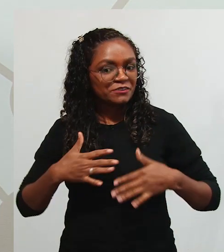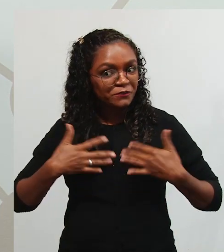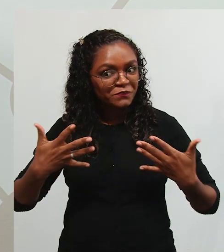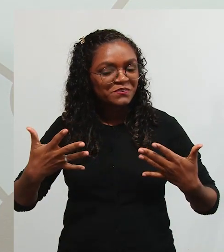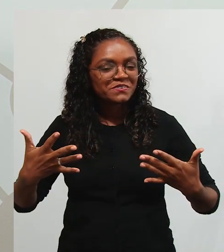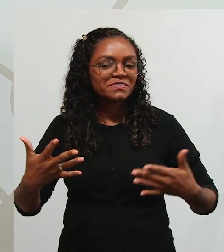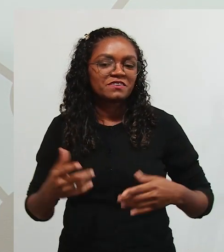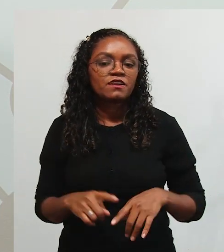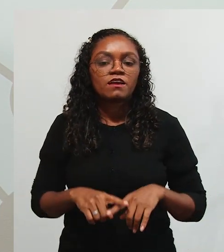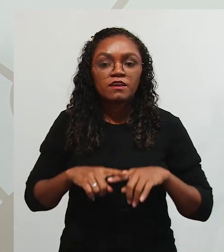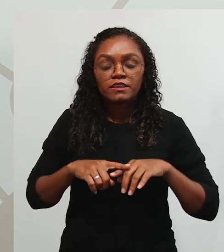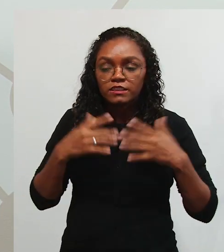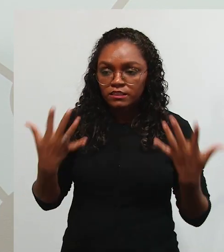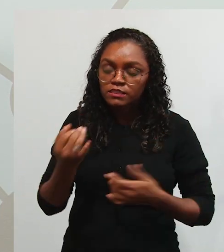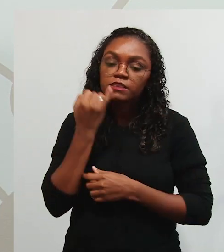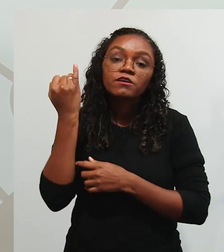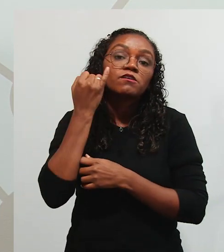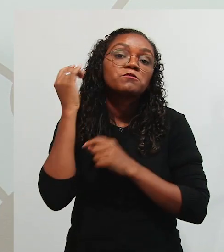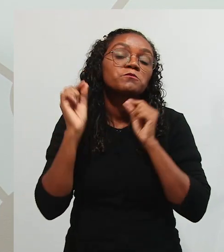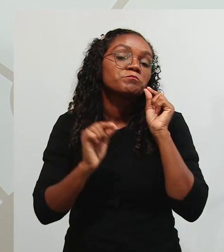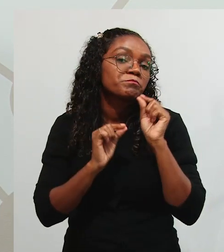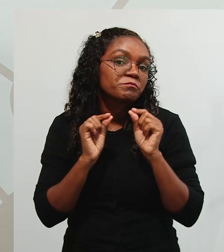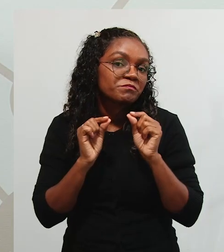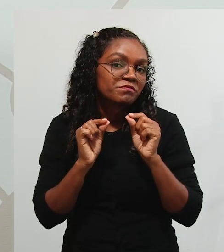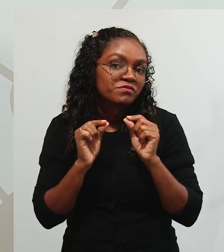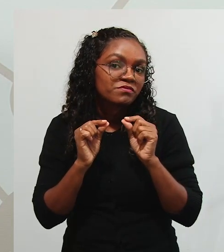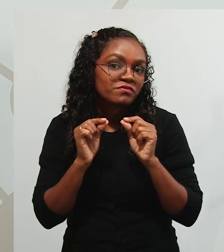A importância